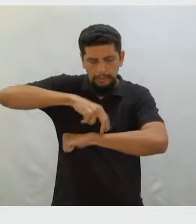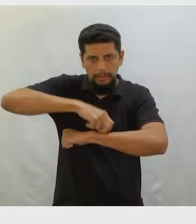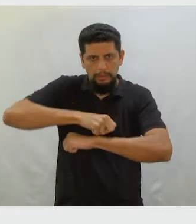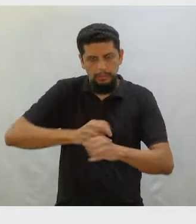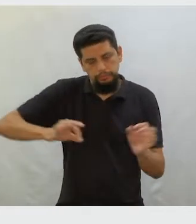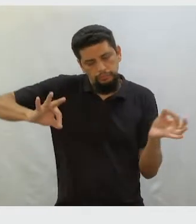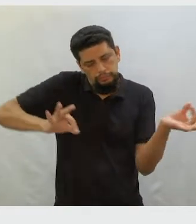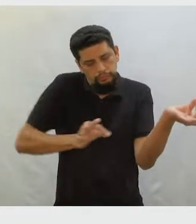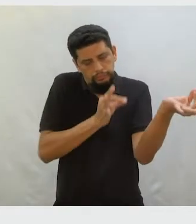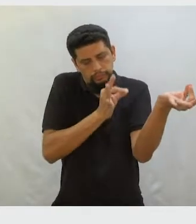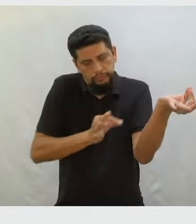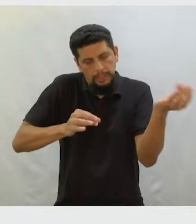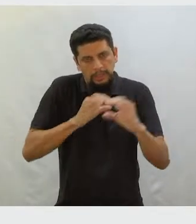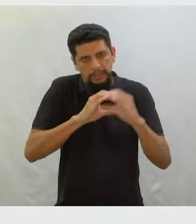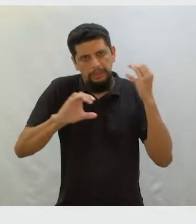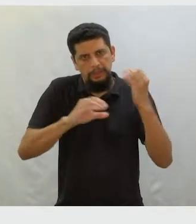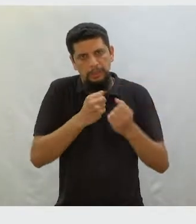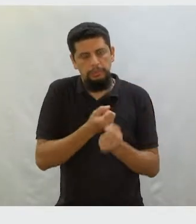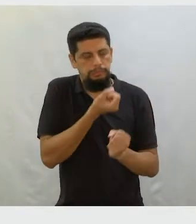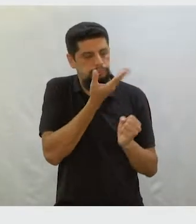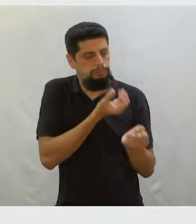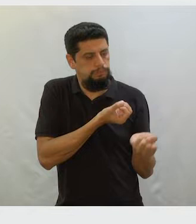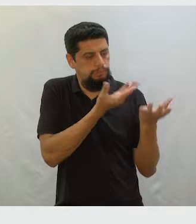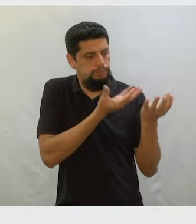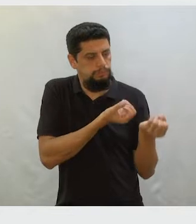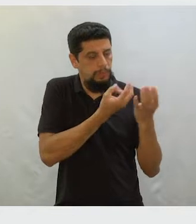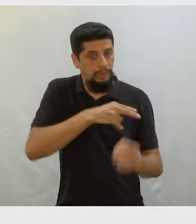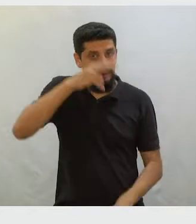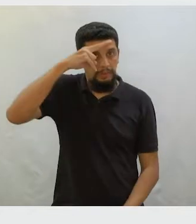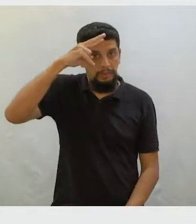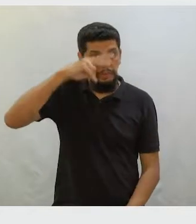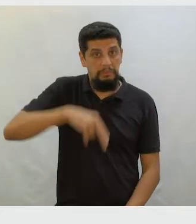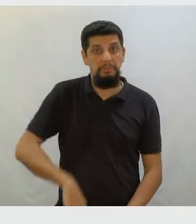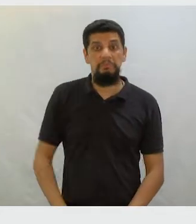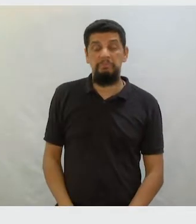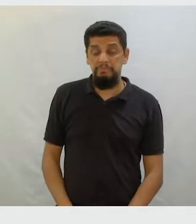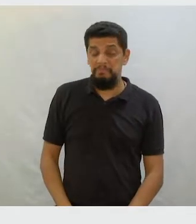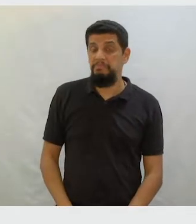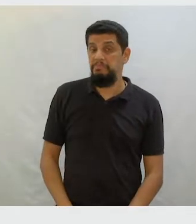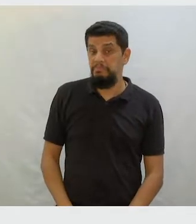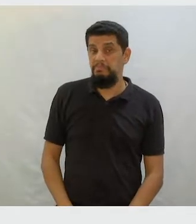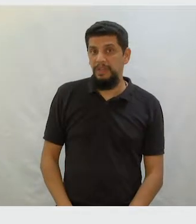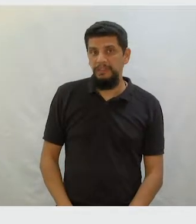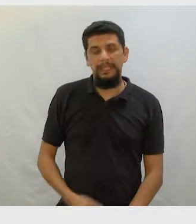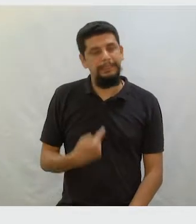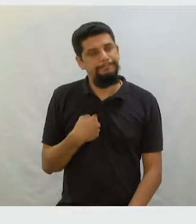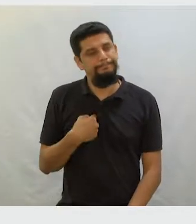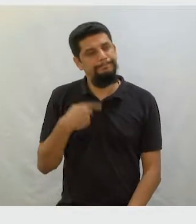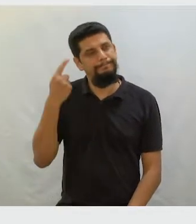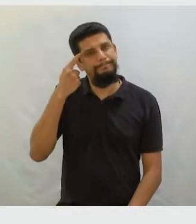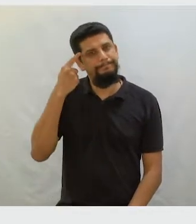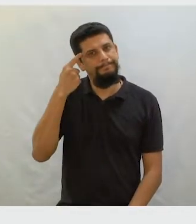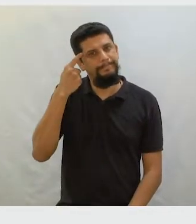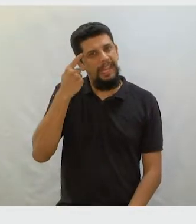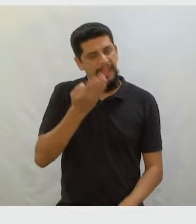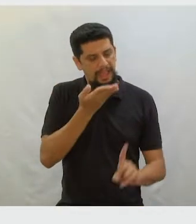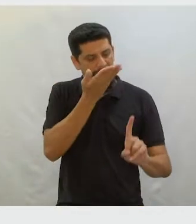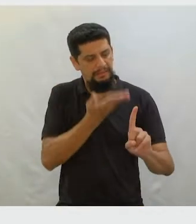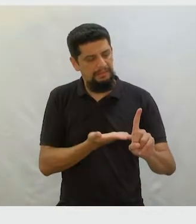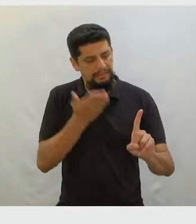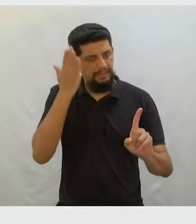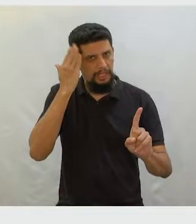tocava violão cantava e contava histórias E que histórias dava a impressão de que ela